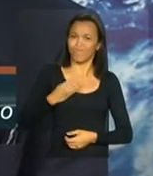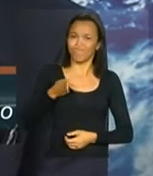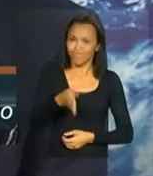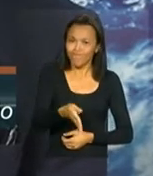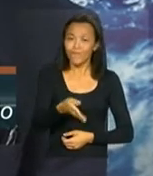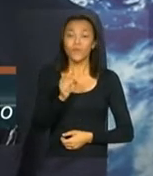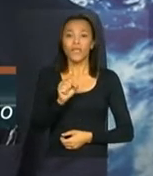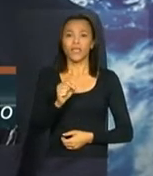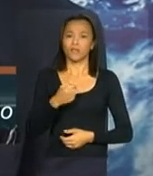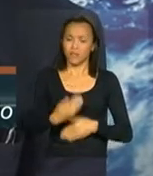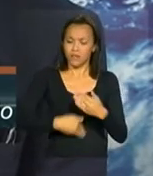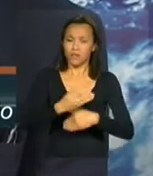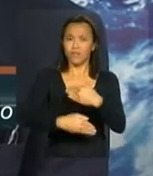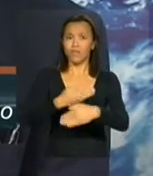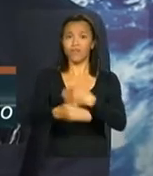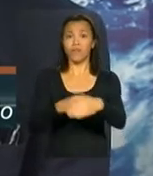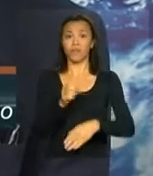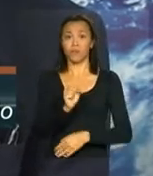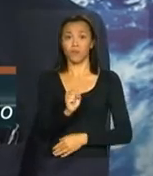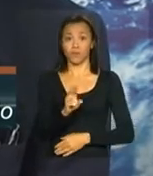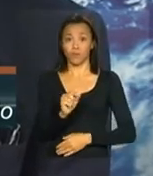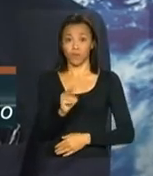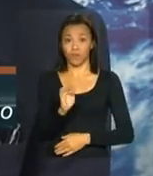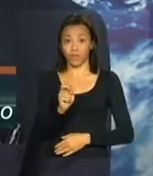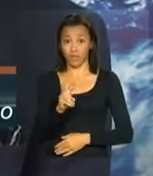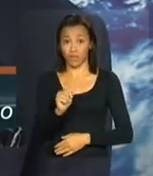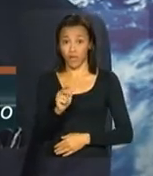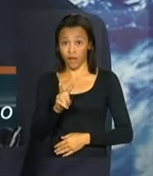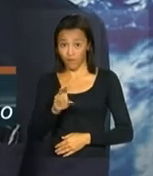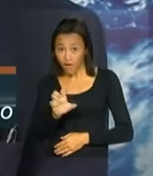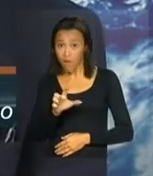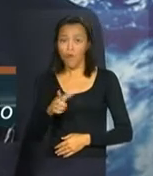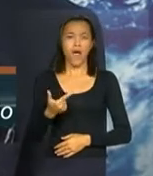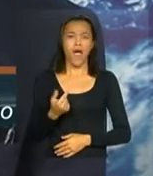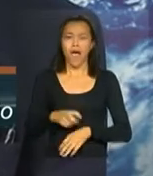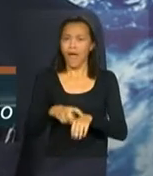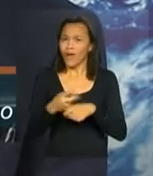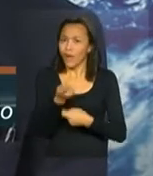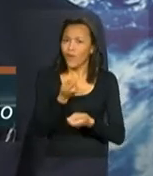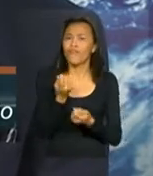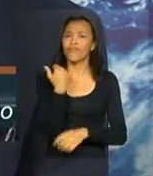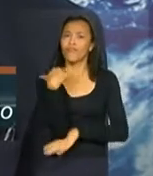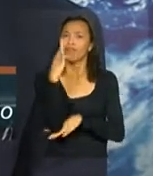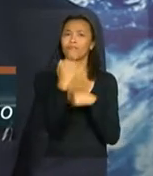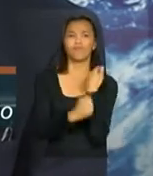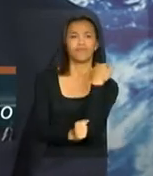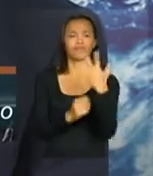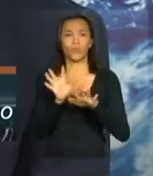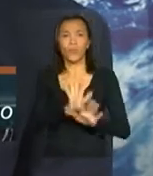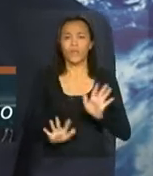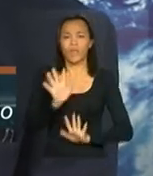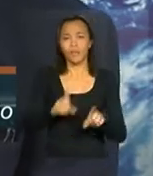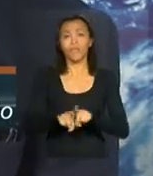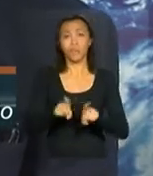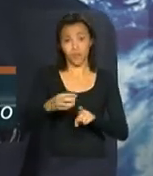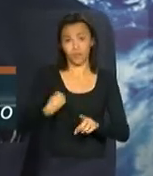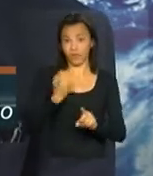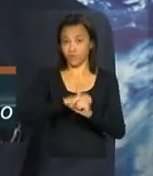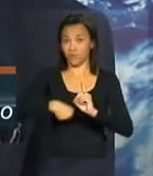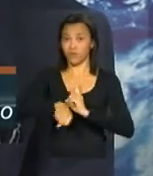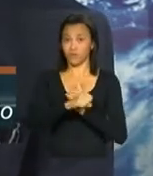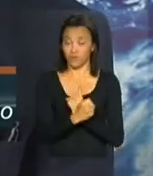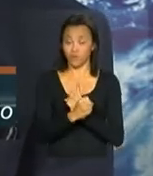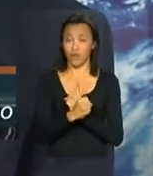é sobre a questão do desenvolvimento sustentável né Toda a economia verde a sustentabilidade e tá tenta meu lado social